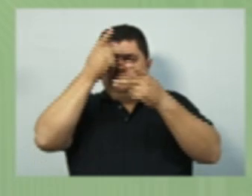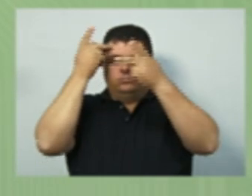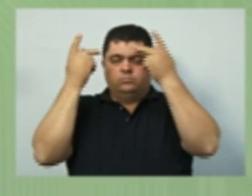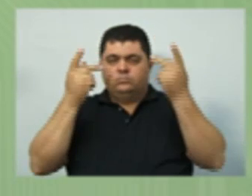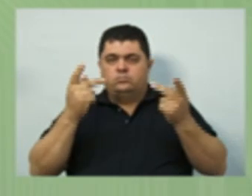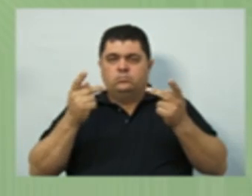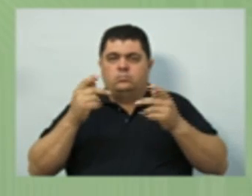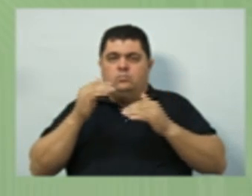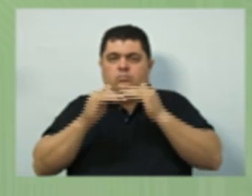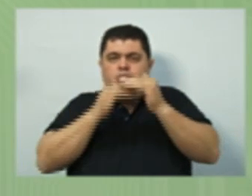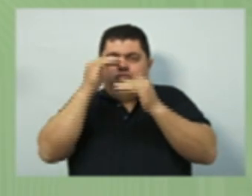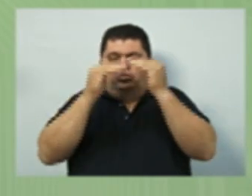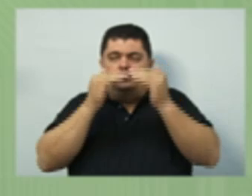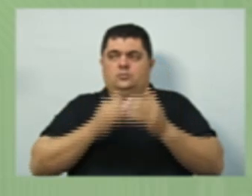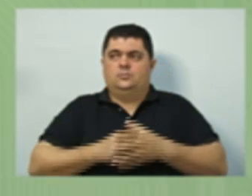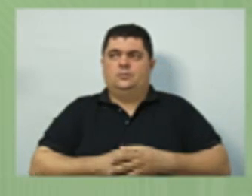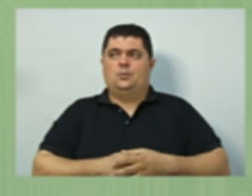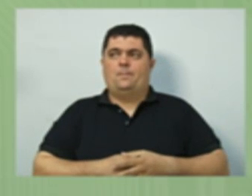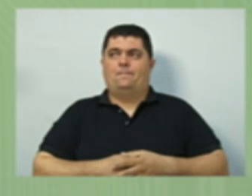pessoa.